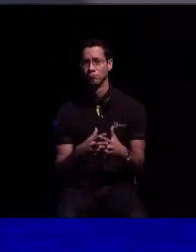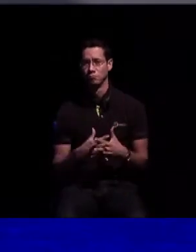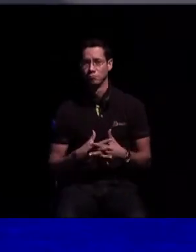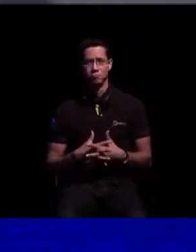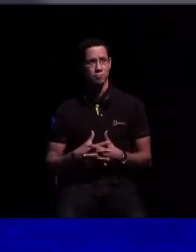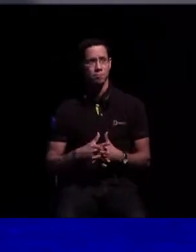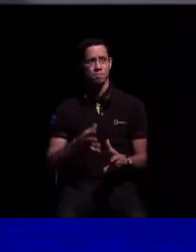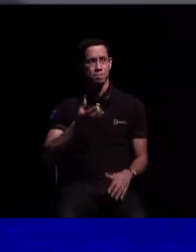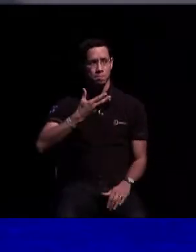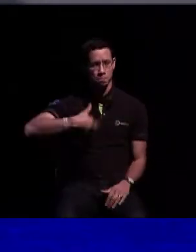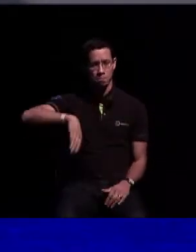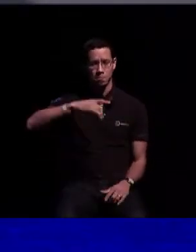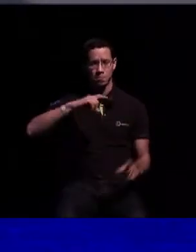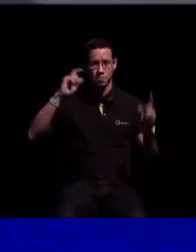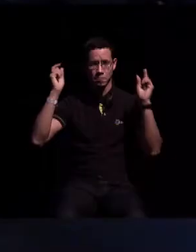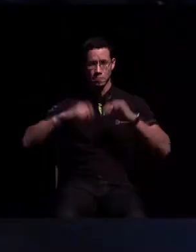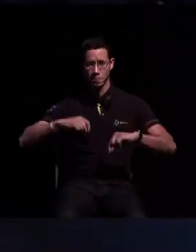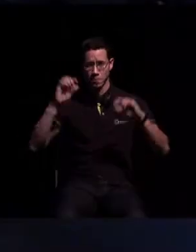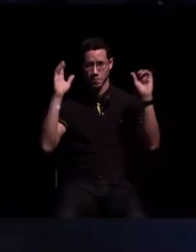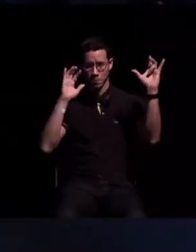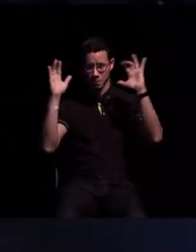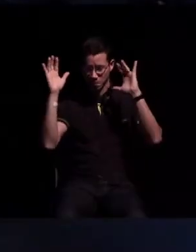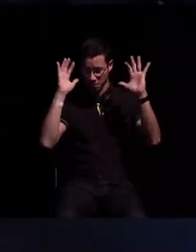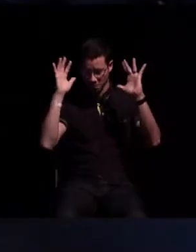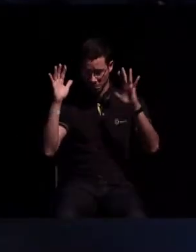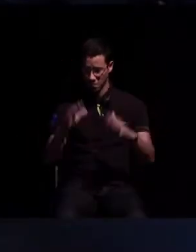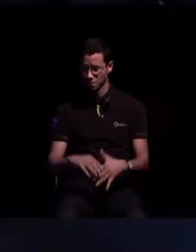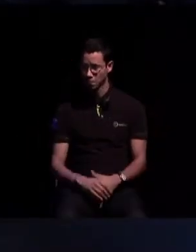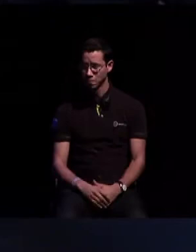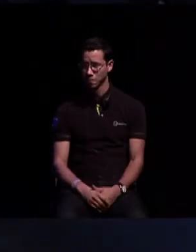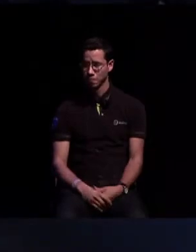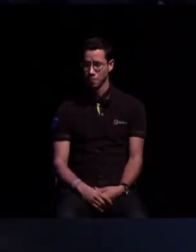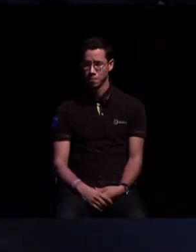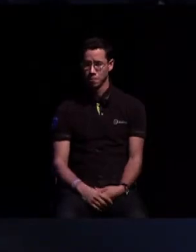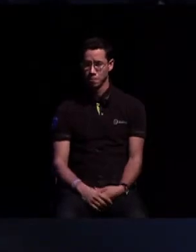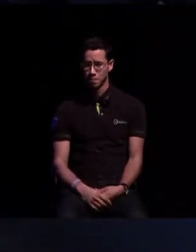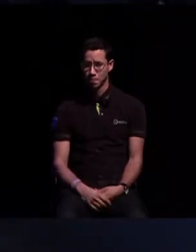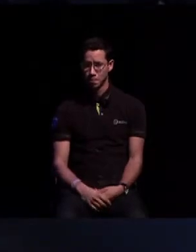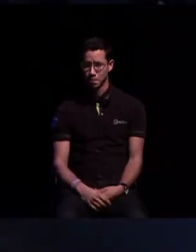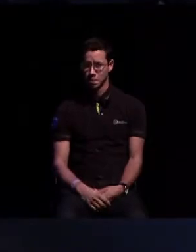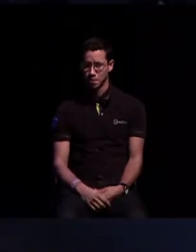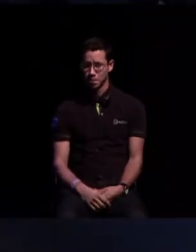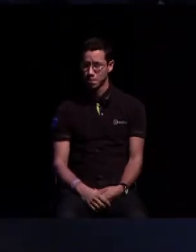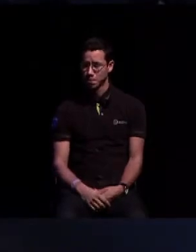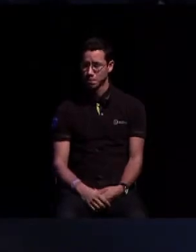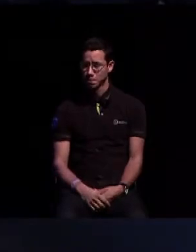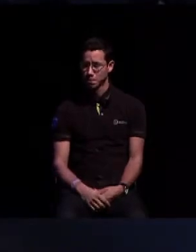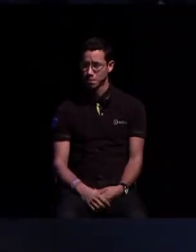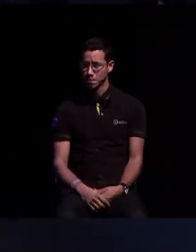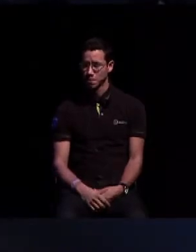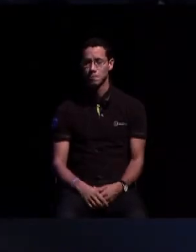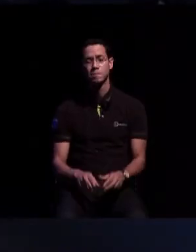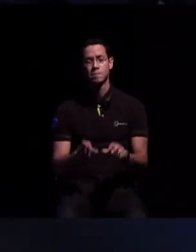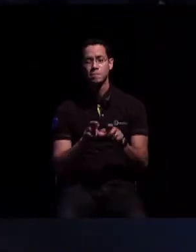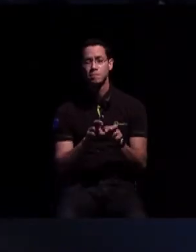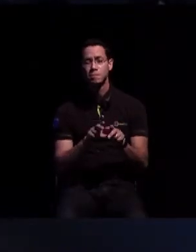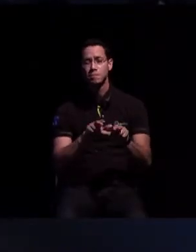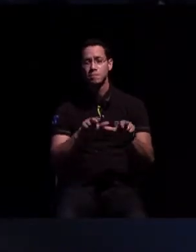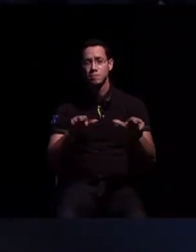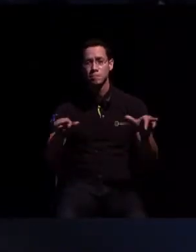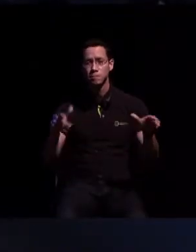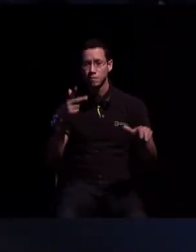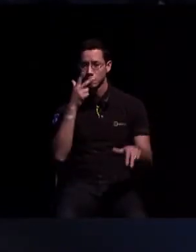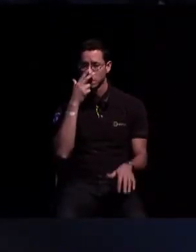na nossa capacidade reflexiva. Né? Ou seja, a gente de diversas maneiras,